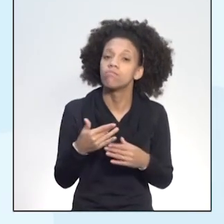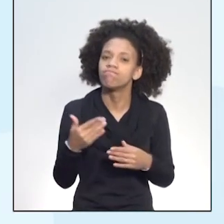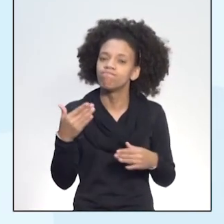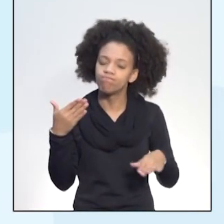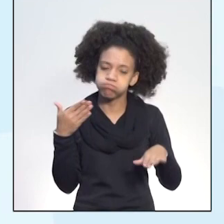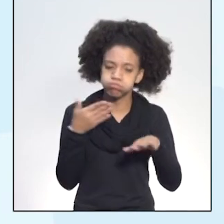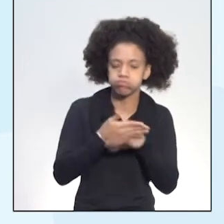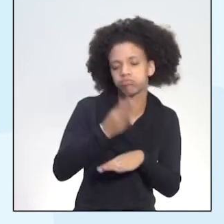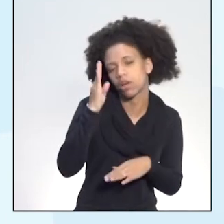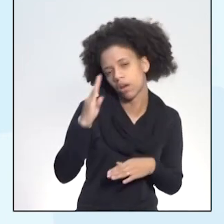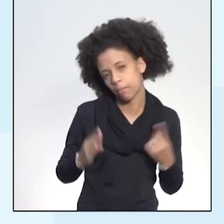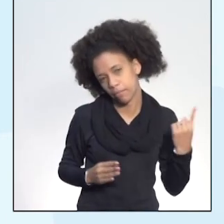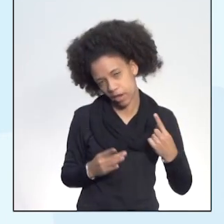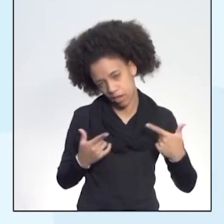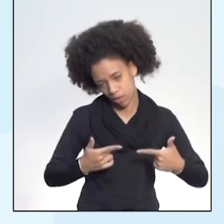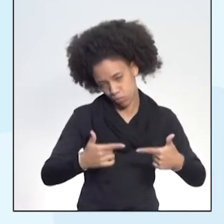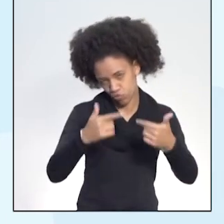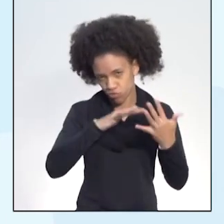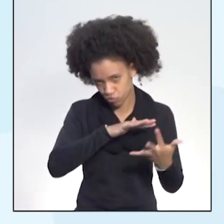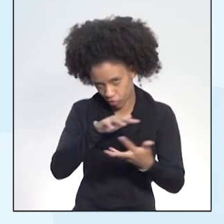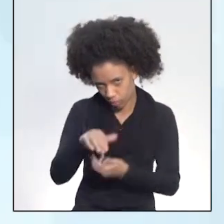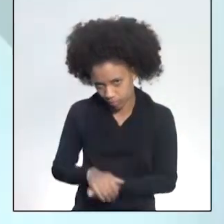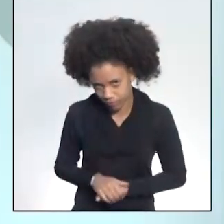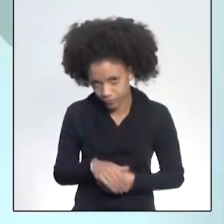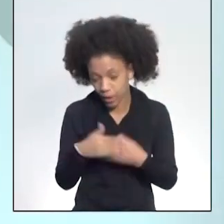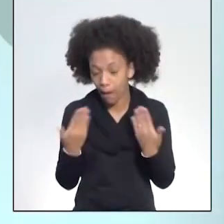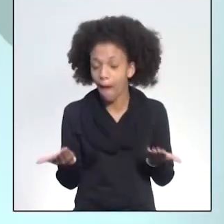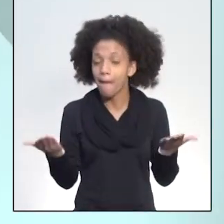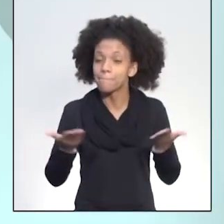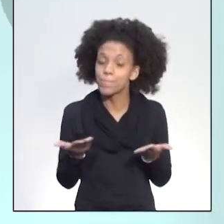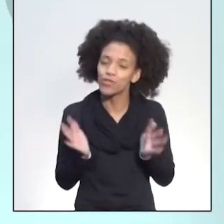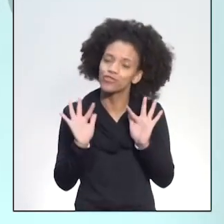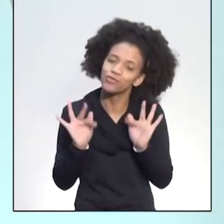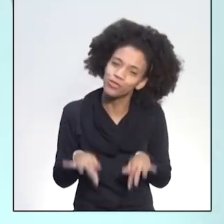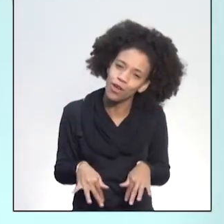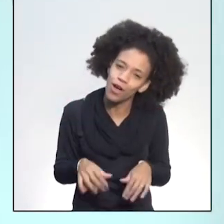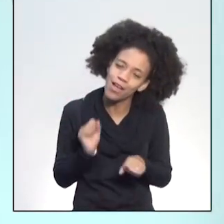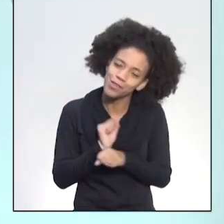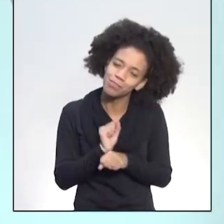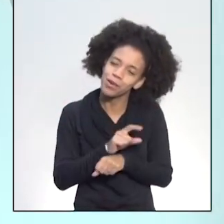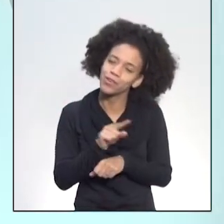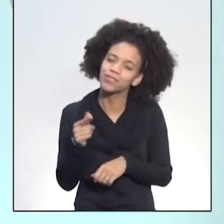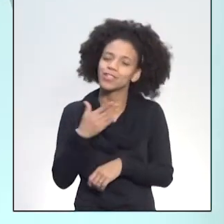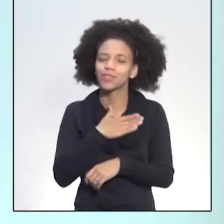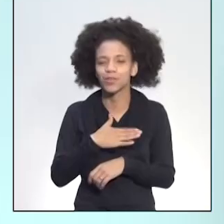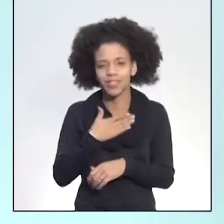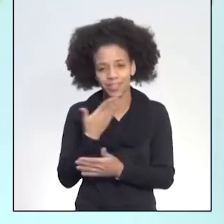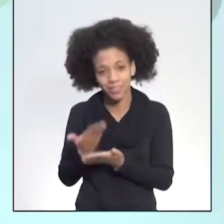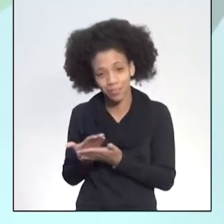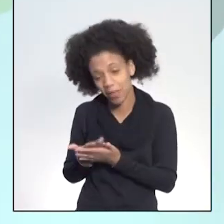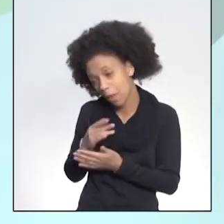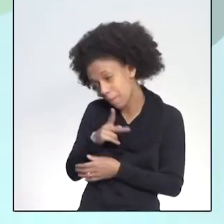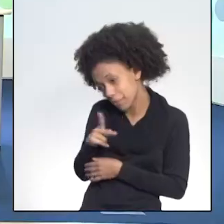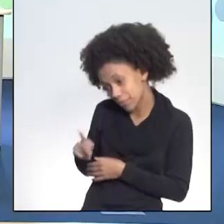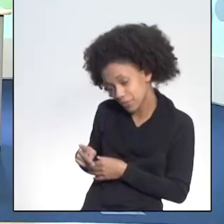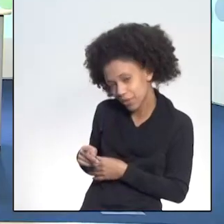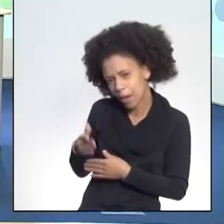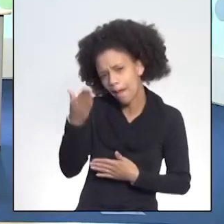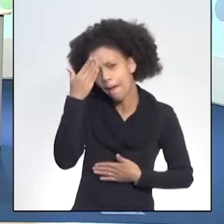Guerra Mundial, ok? Por hoje é só, eu espero que vocês tenham gostado. Professora Janaína.